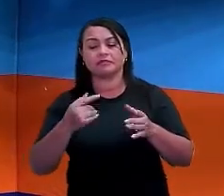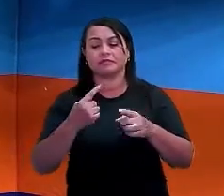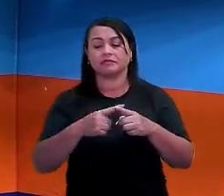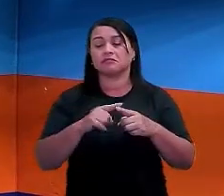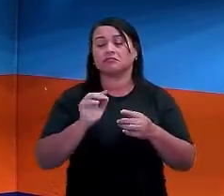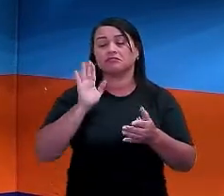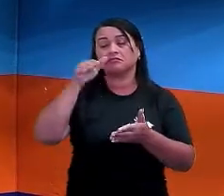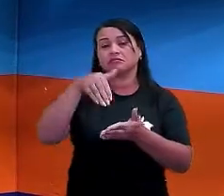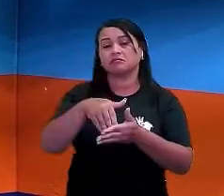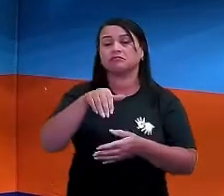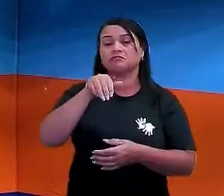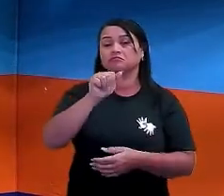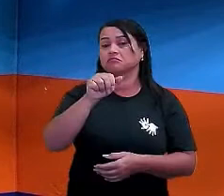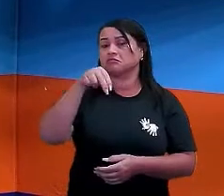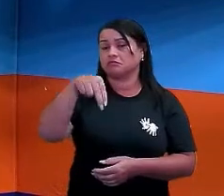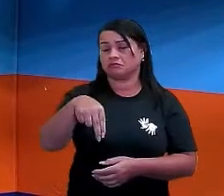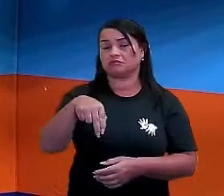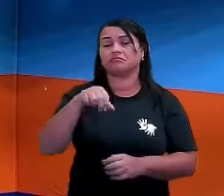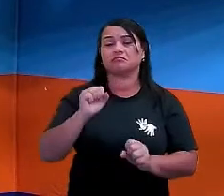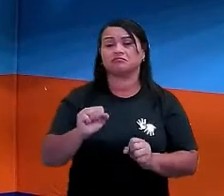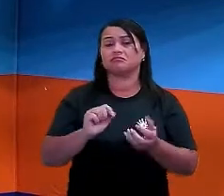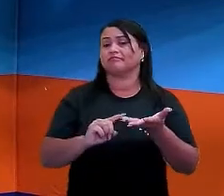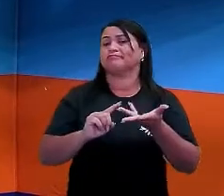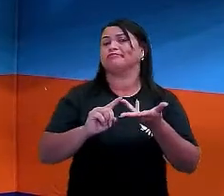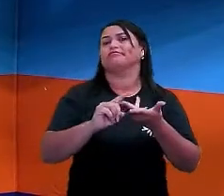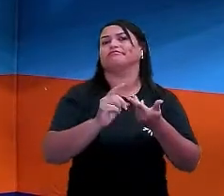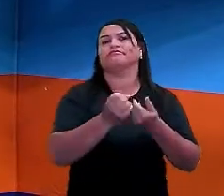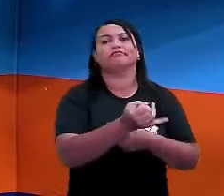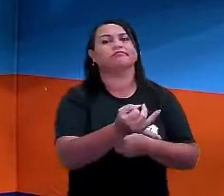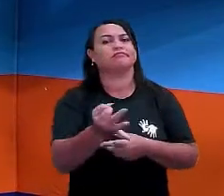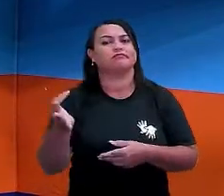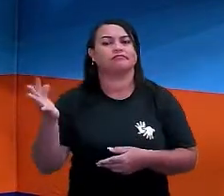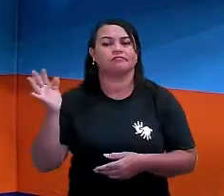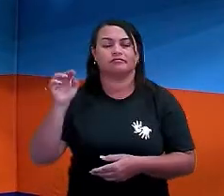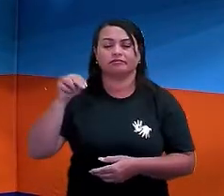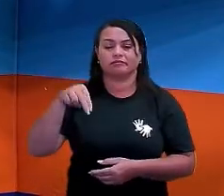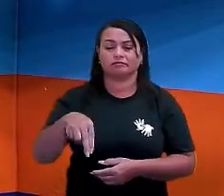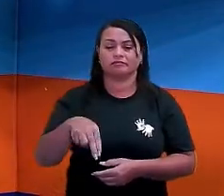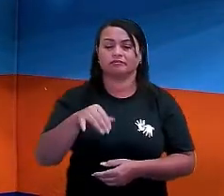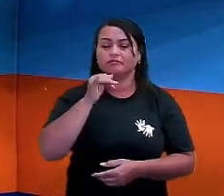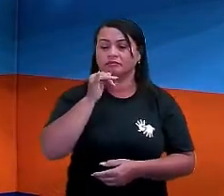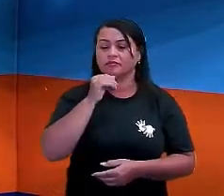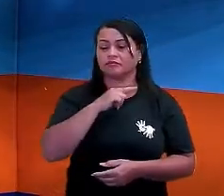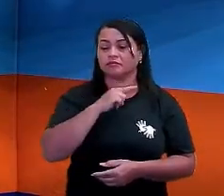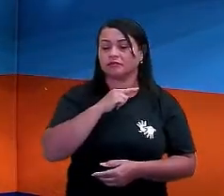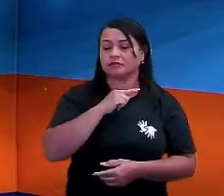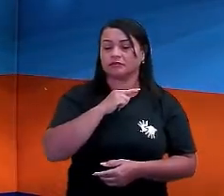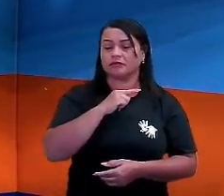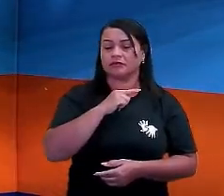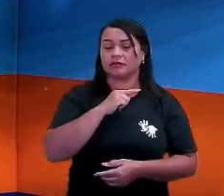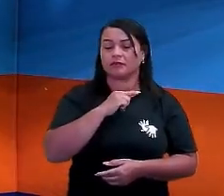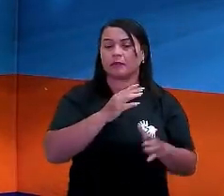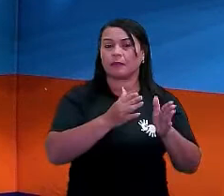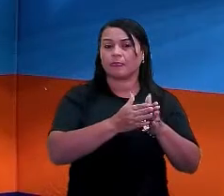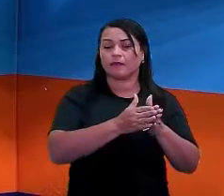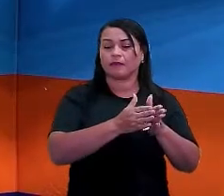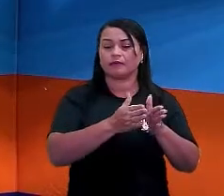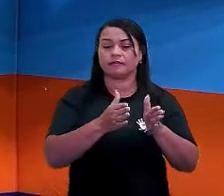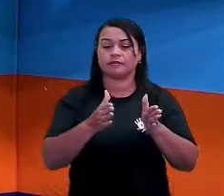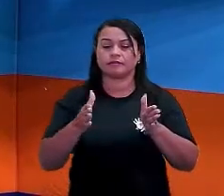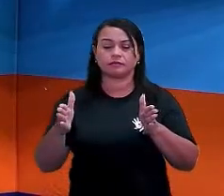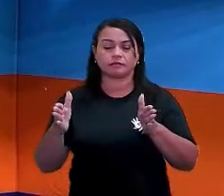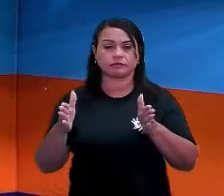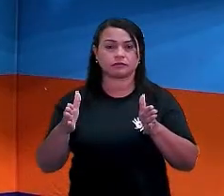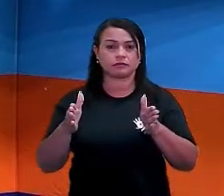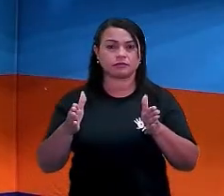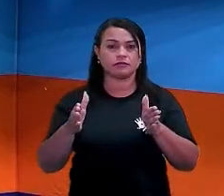eu posso ter N valores nessa sequência, né? Por exemplo, aqui eu chego, tenho um valor, tenho a sequência